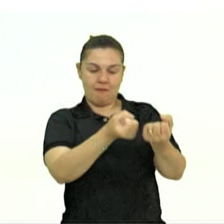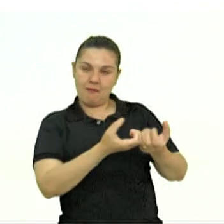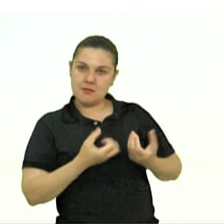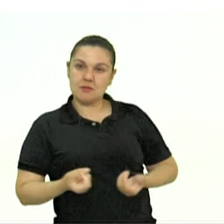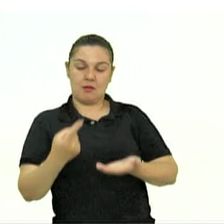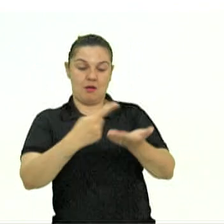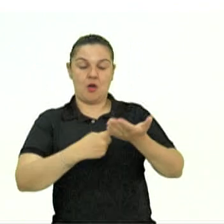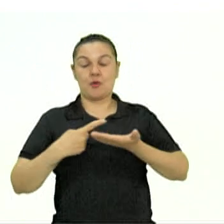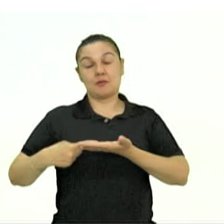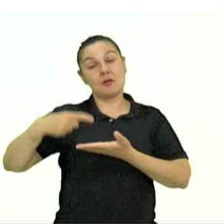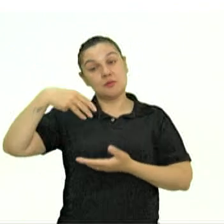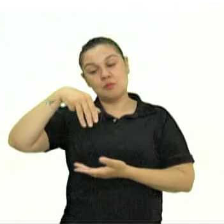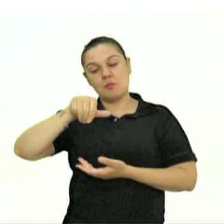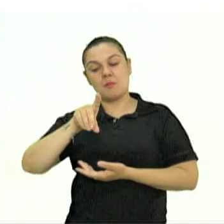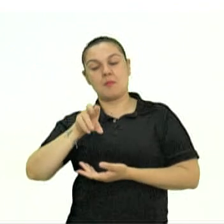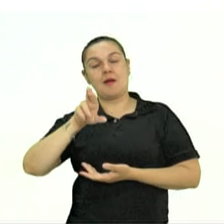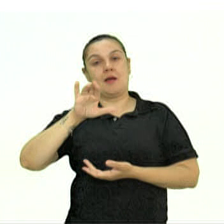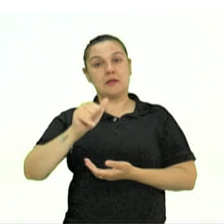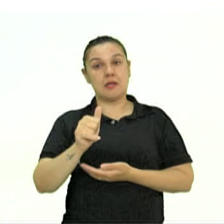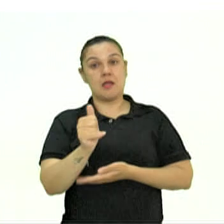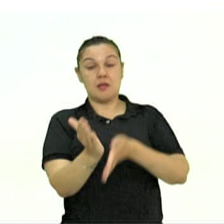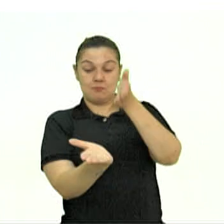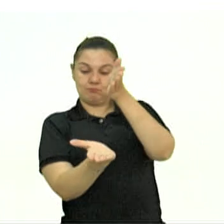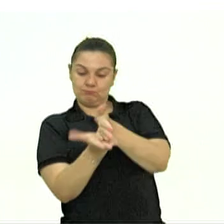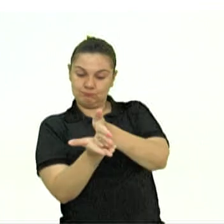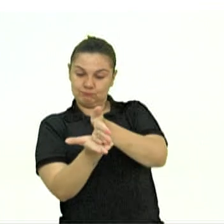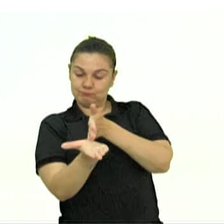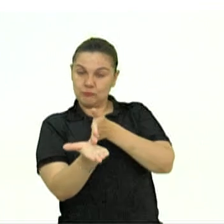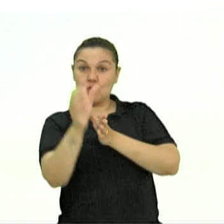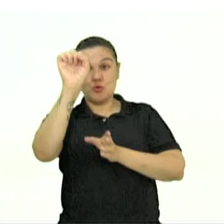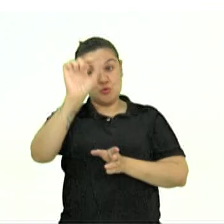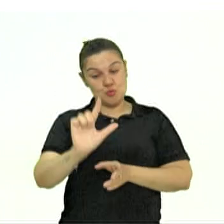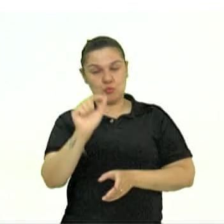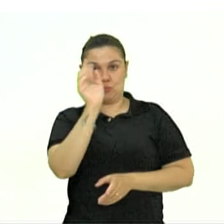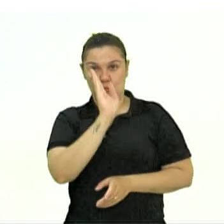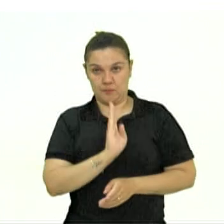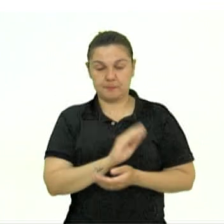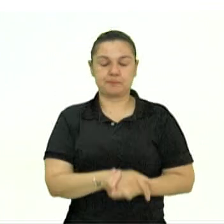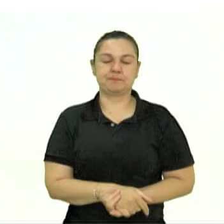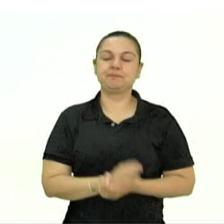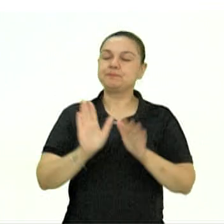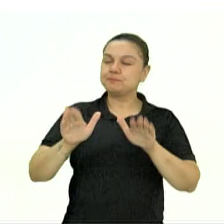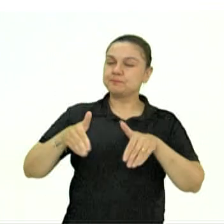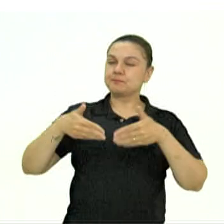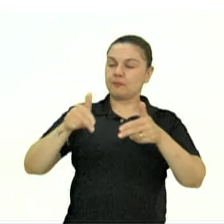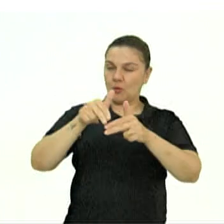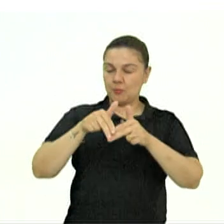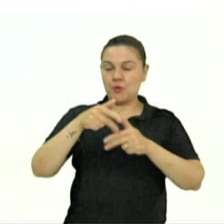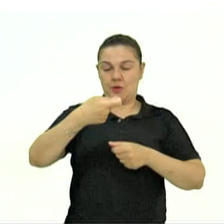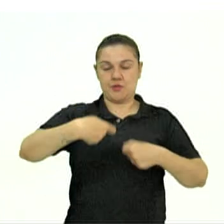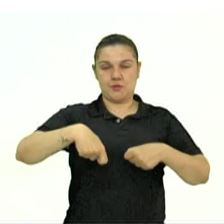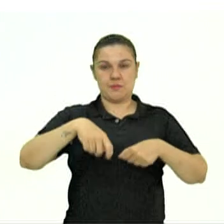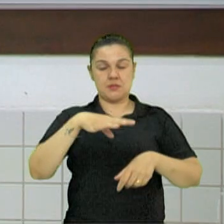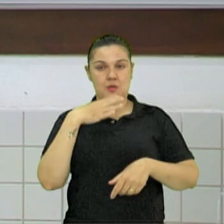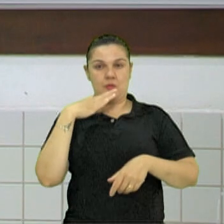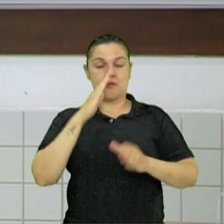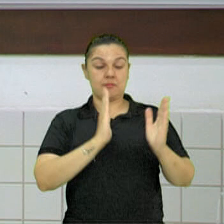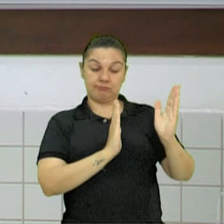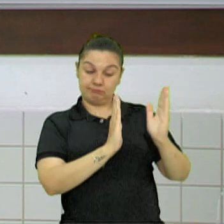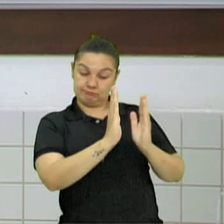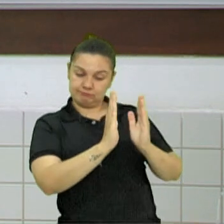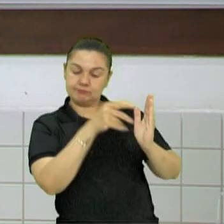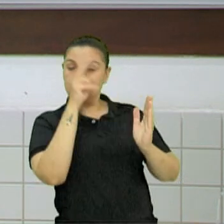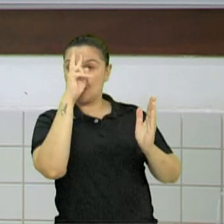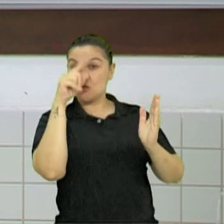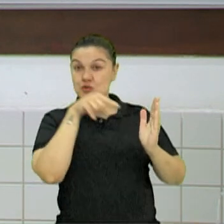do Tratado de Madrid, que delimitava as fronteiras do sul do Brasil. Então, por isso que a gente precisa conhecer essa parte histórica